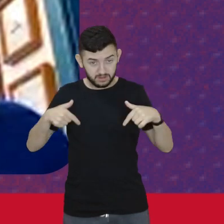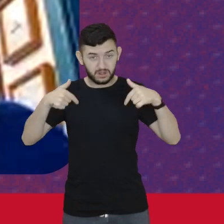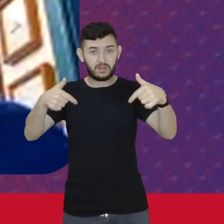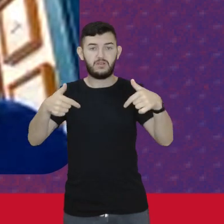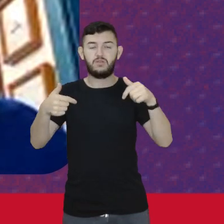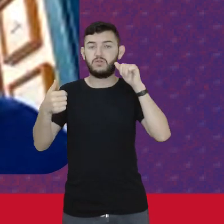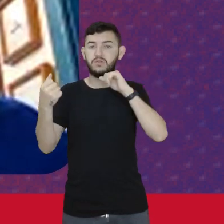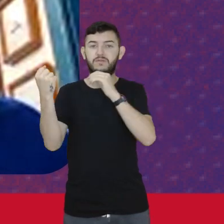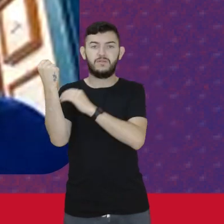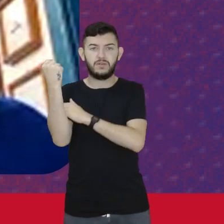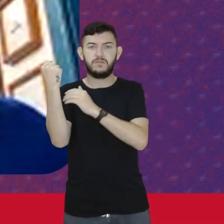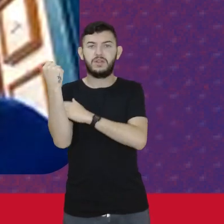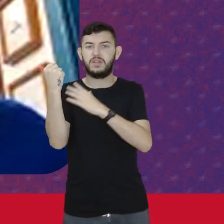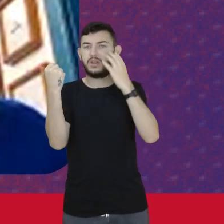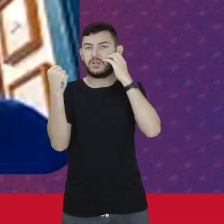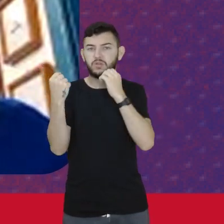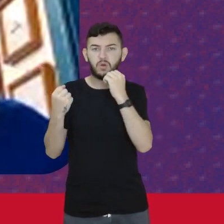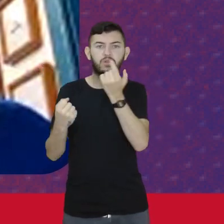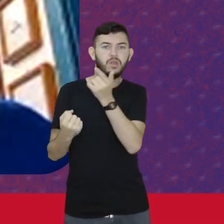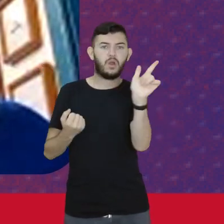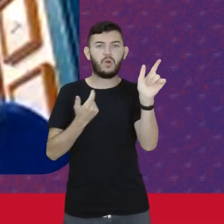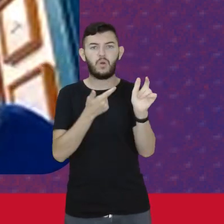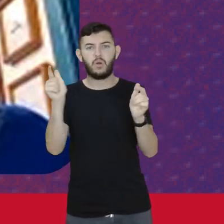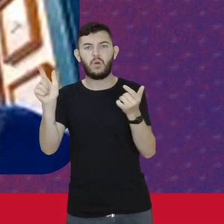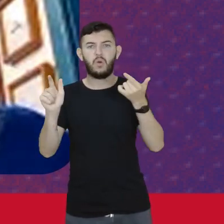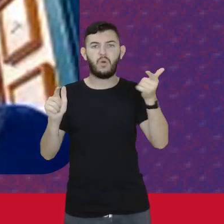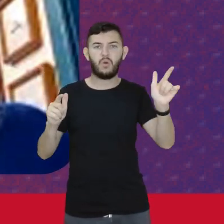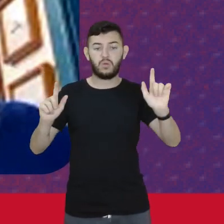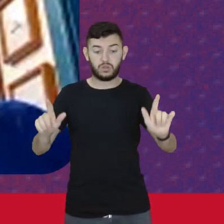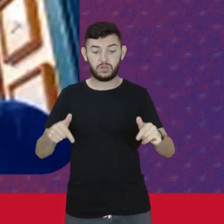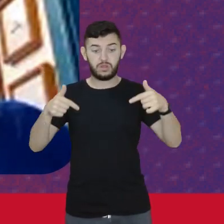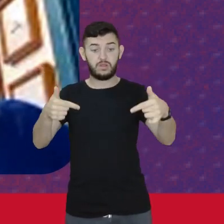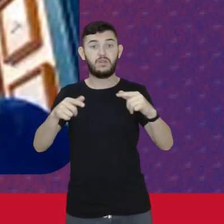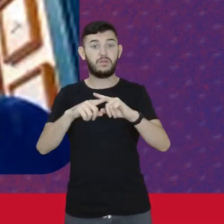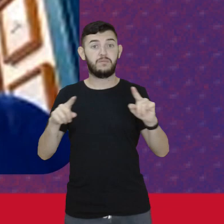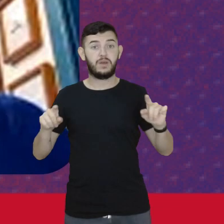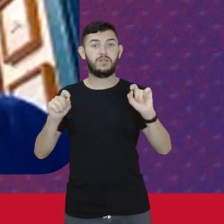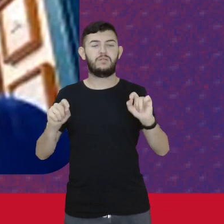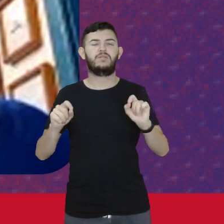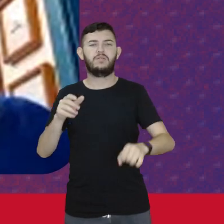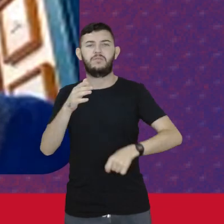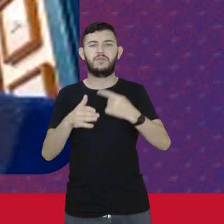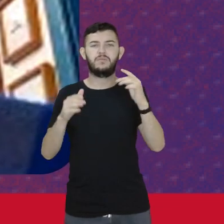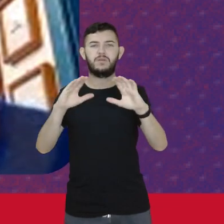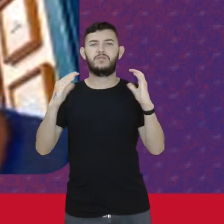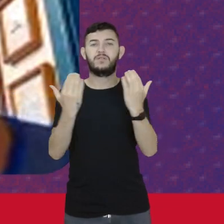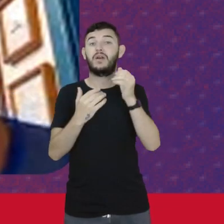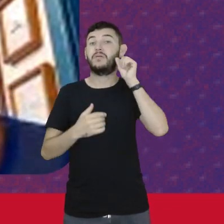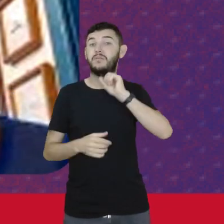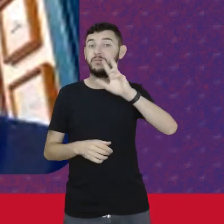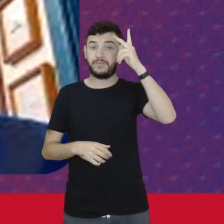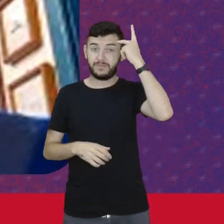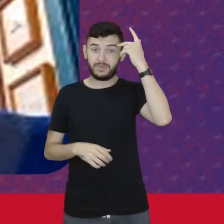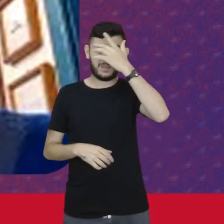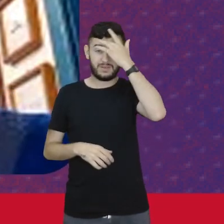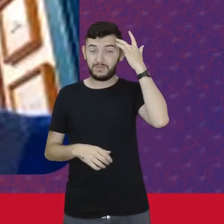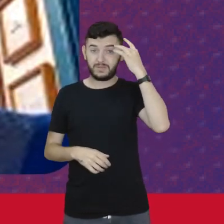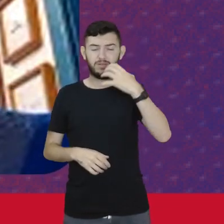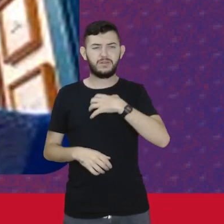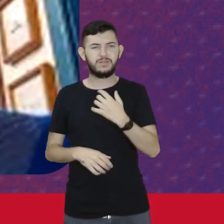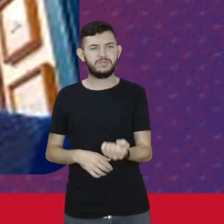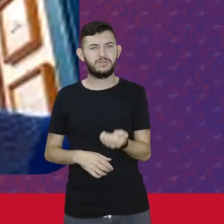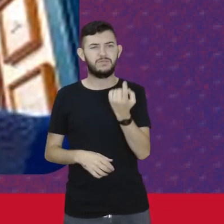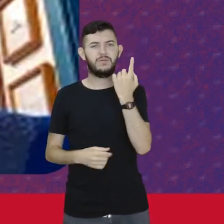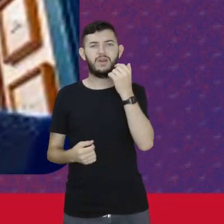essas bandeiras. E no primeiro congresso da Mulher Paulista foi muito interessante, porque todo mundo achava que